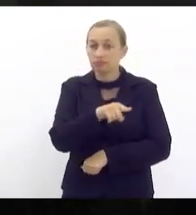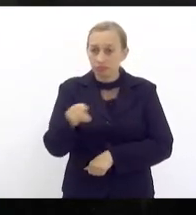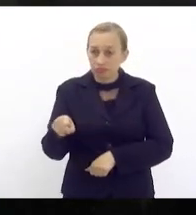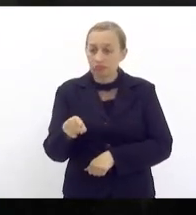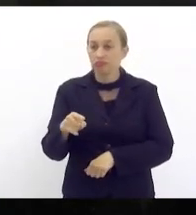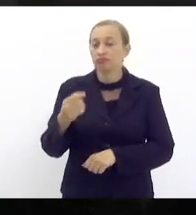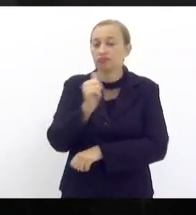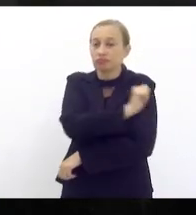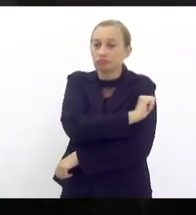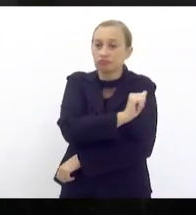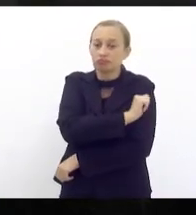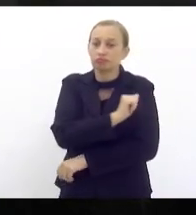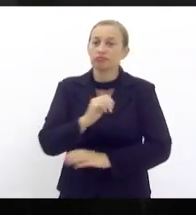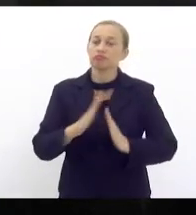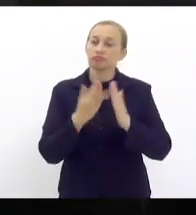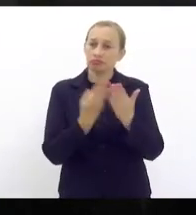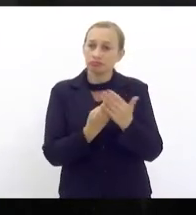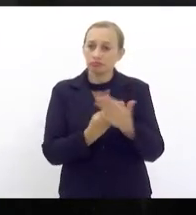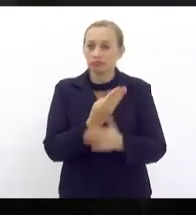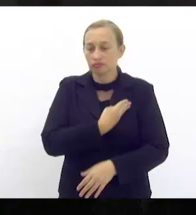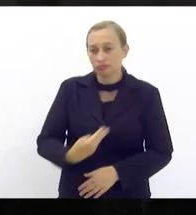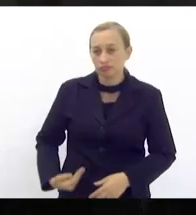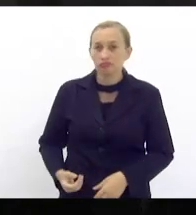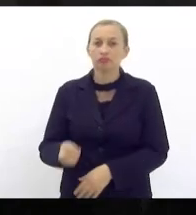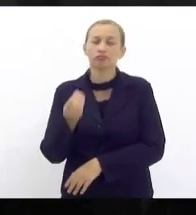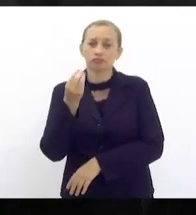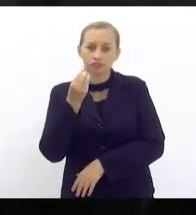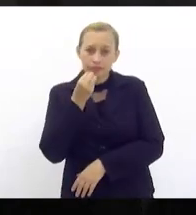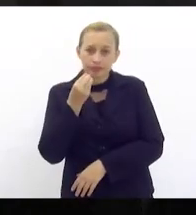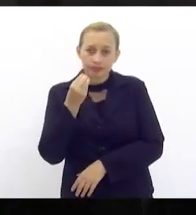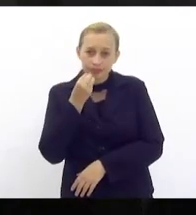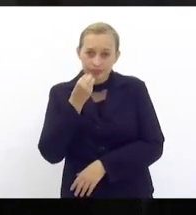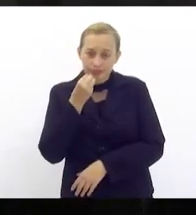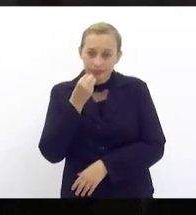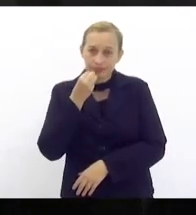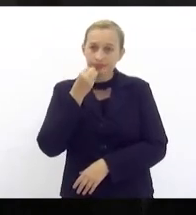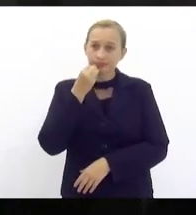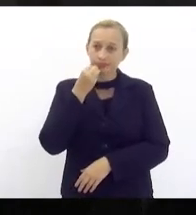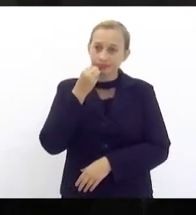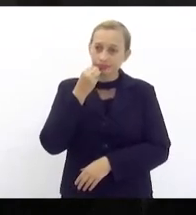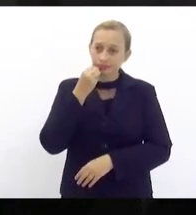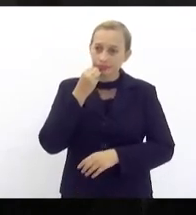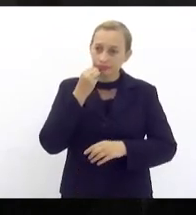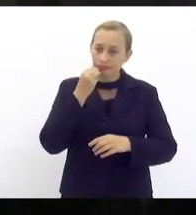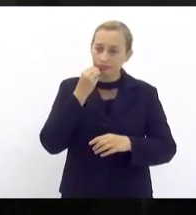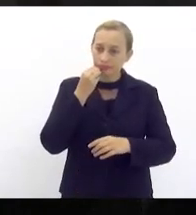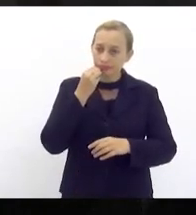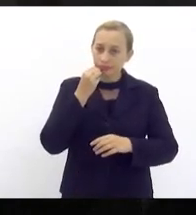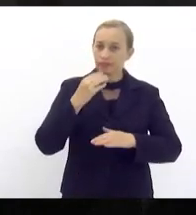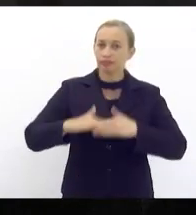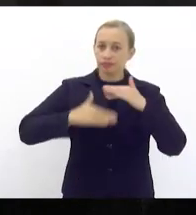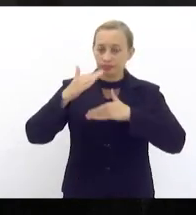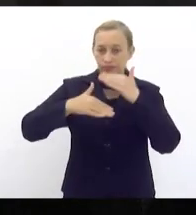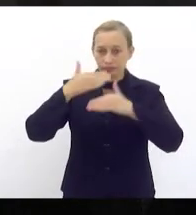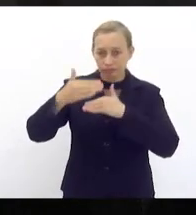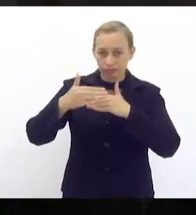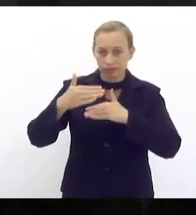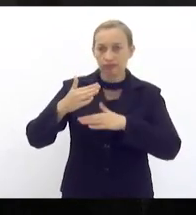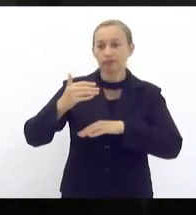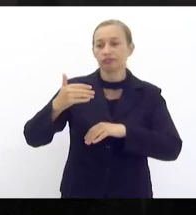alunos principalmente da rede pública têm a oportunidade eh de crescer na sua própria vida então